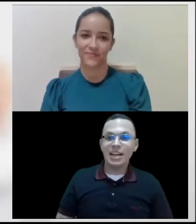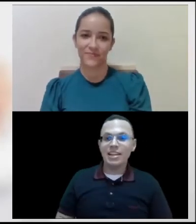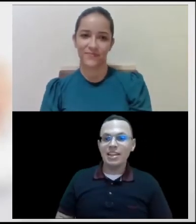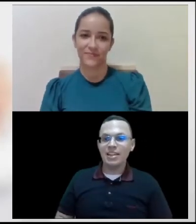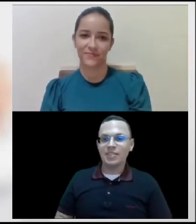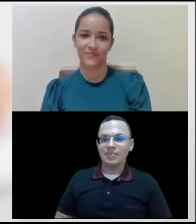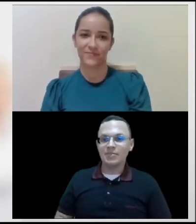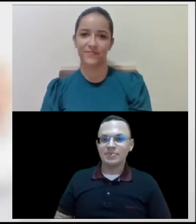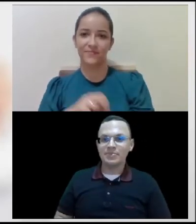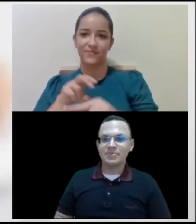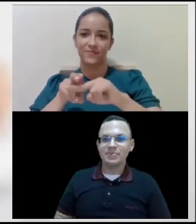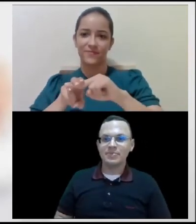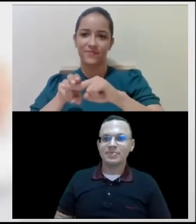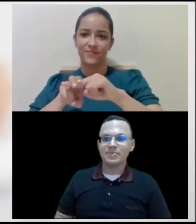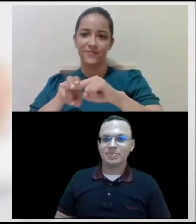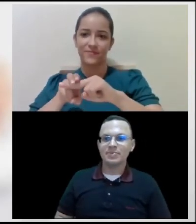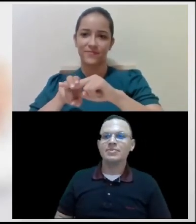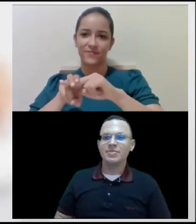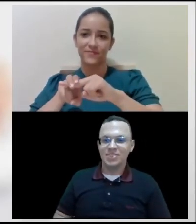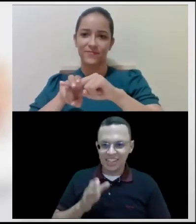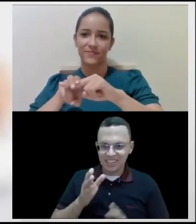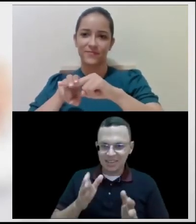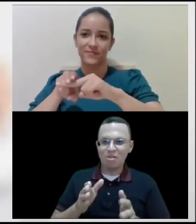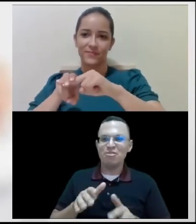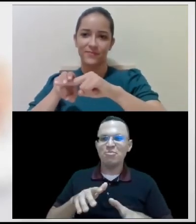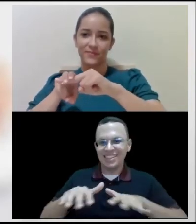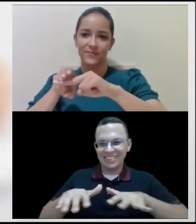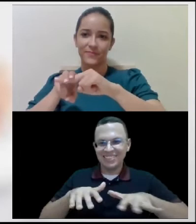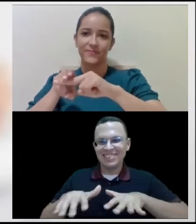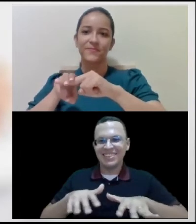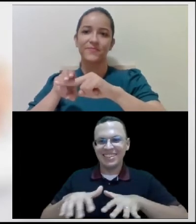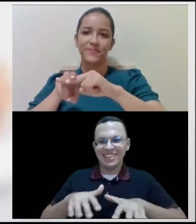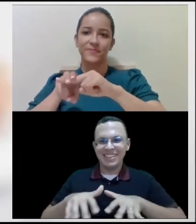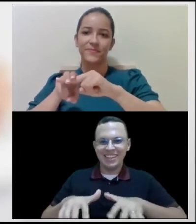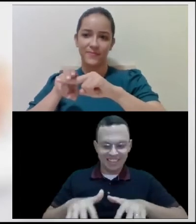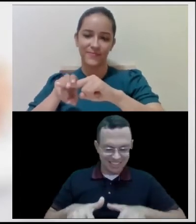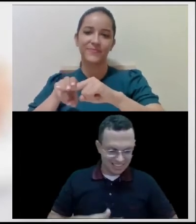Agora, cadeira, já tem movimento.